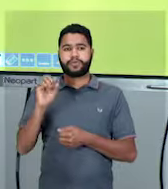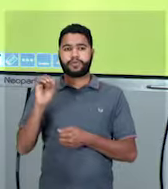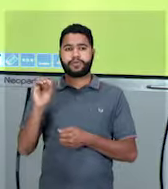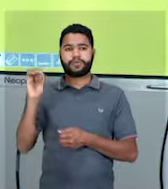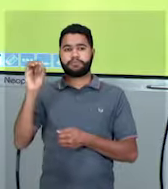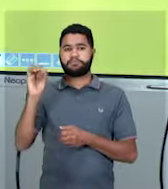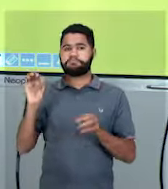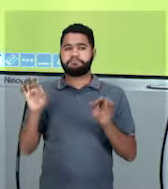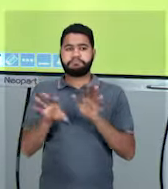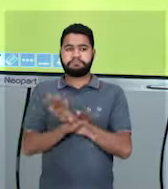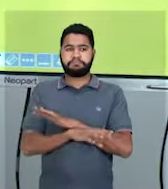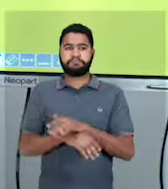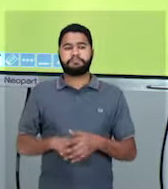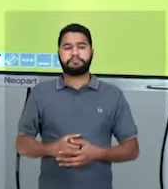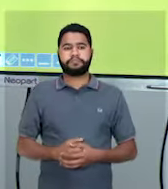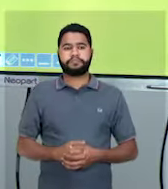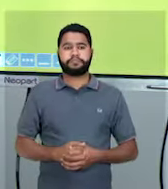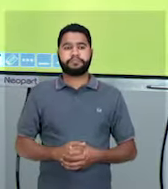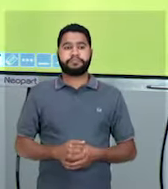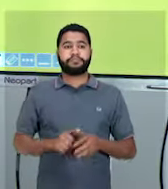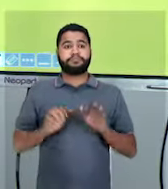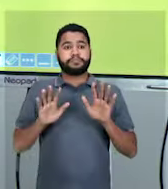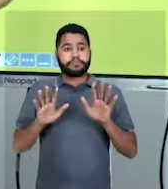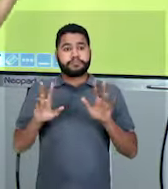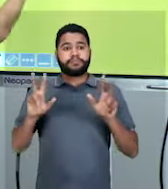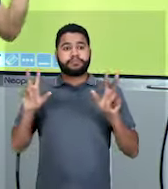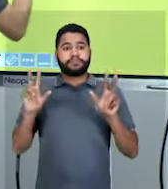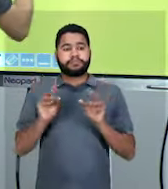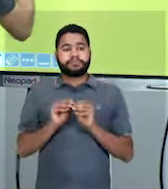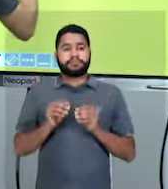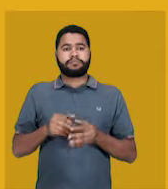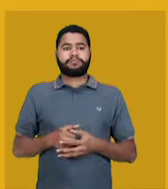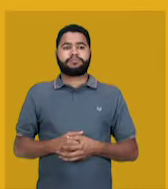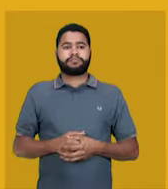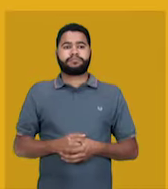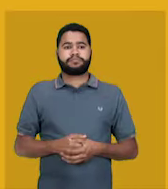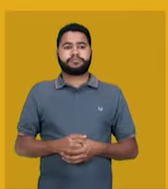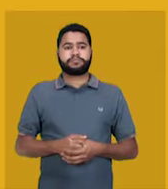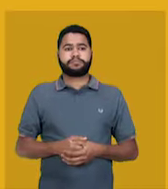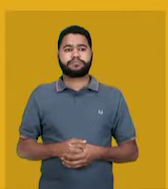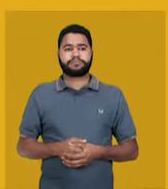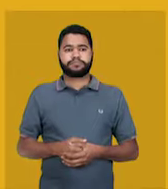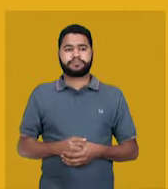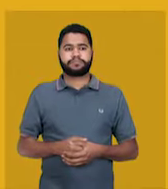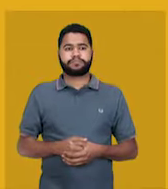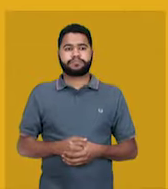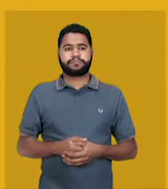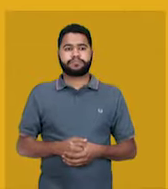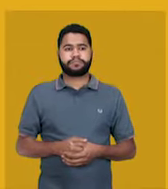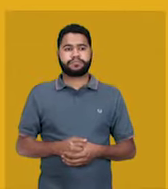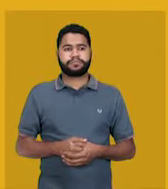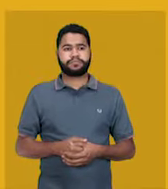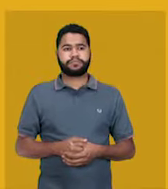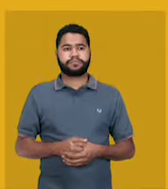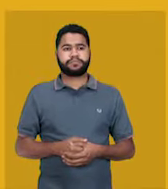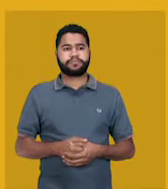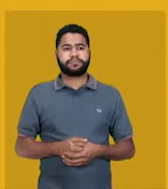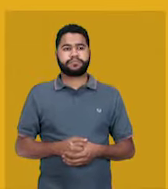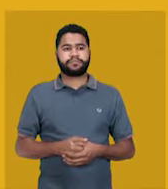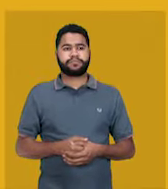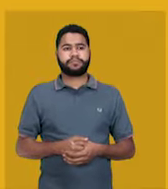embaixo. Pronto aí, ó. Só que aqui eu tenho que simplificar, né? Vou simplificar aqui por 5, que dá 1, e aqui